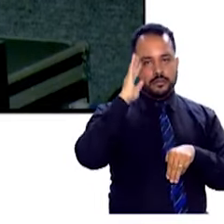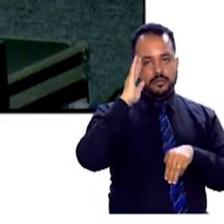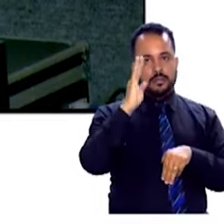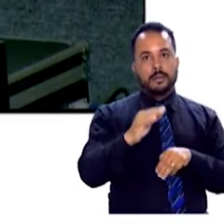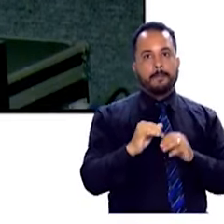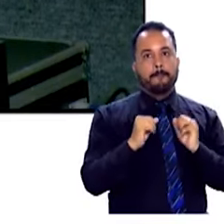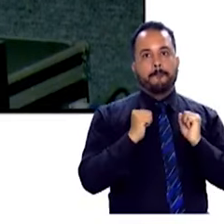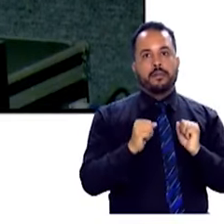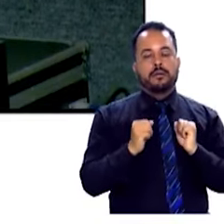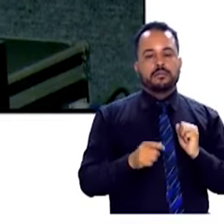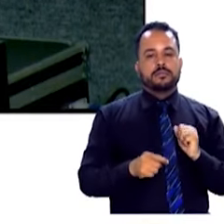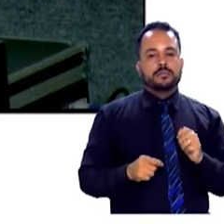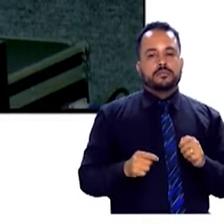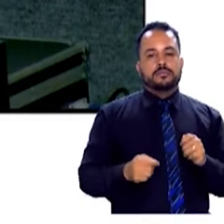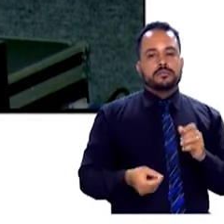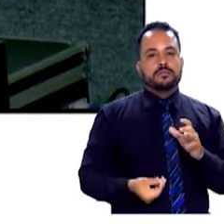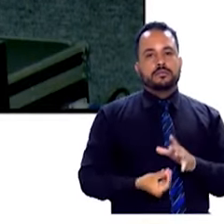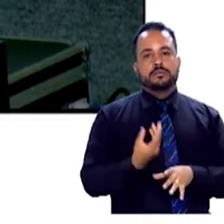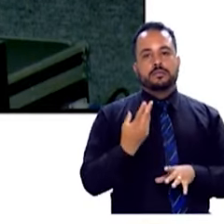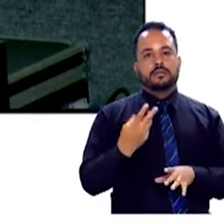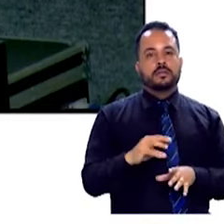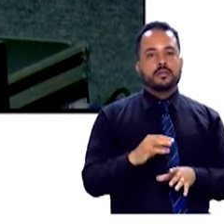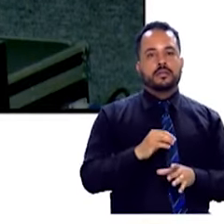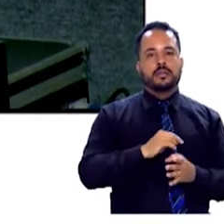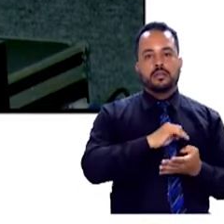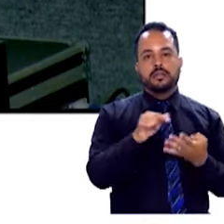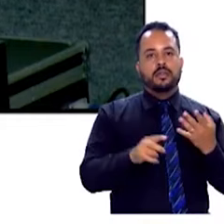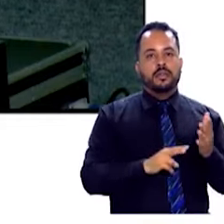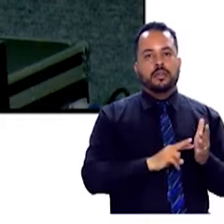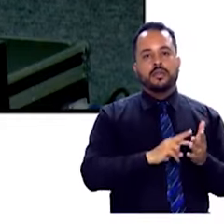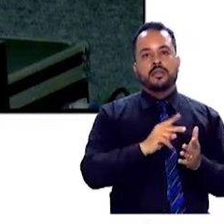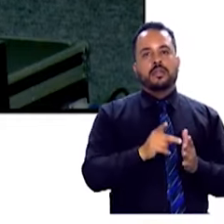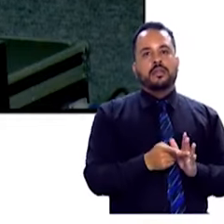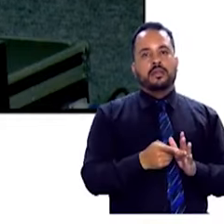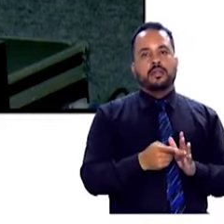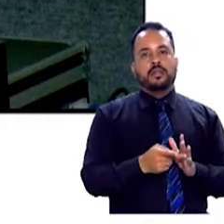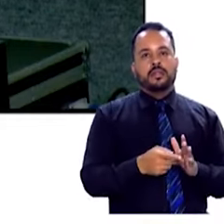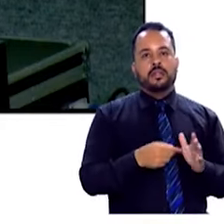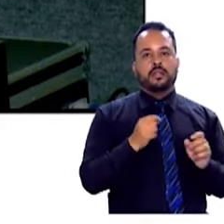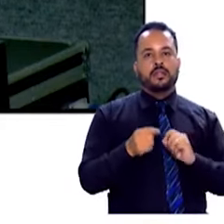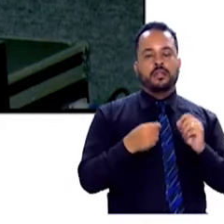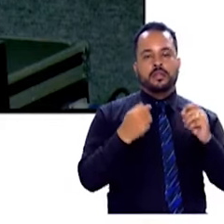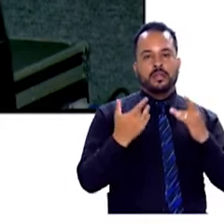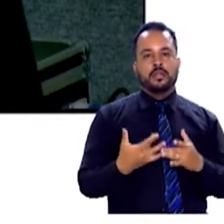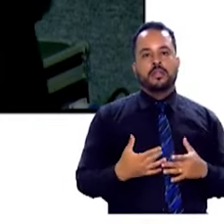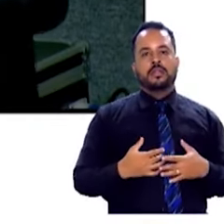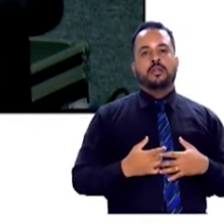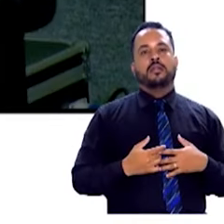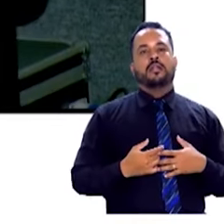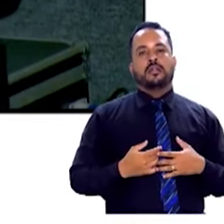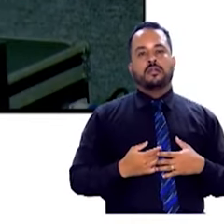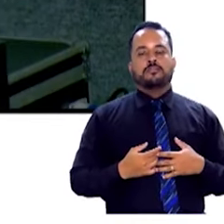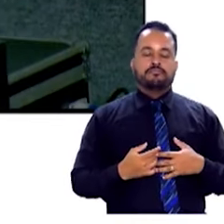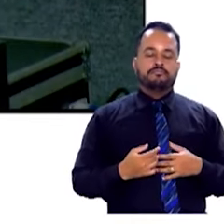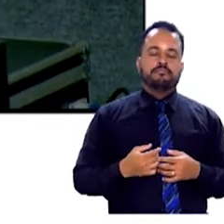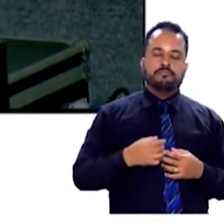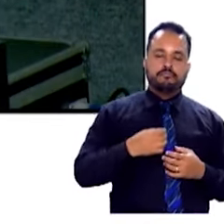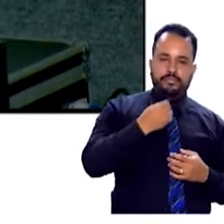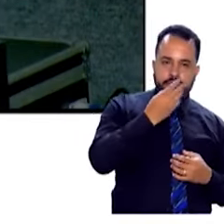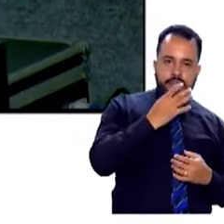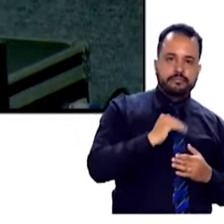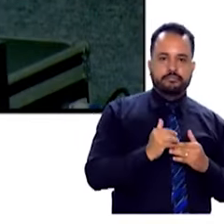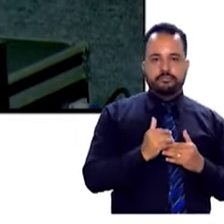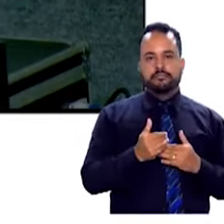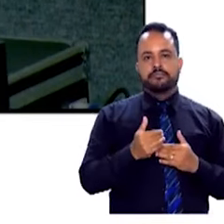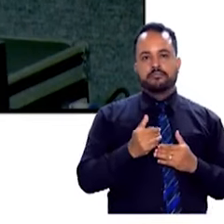isso mas isso é considerado só mais um elemento na interpretação de qual era o caso qual era o caso muito bem deixa